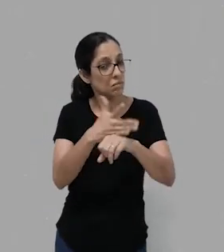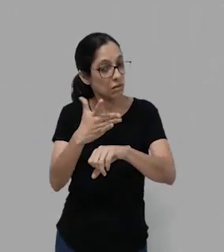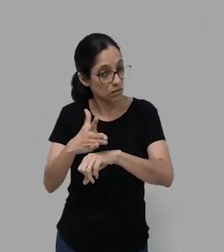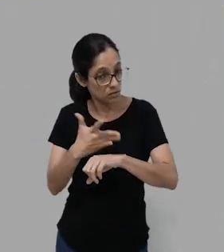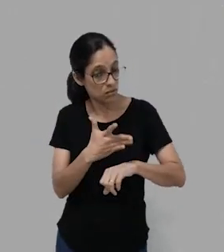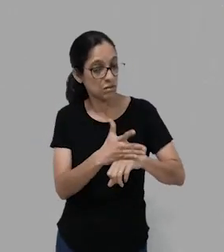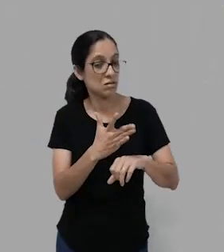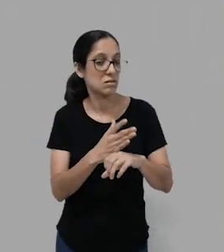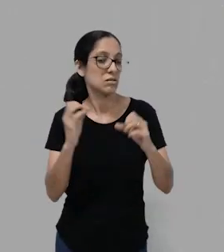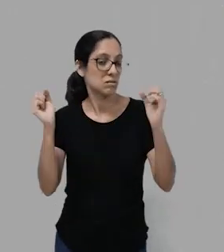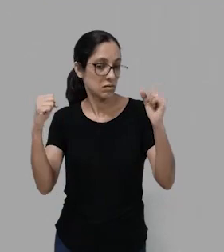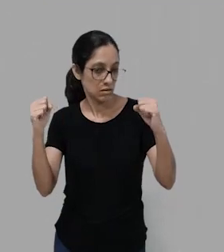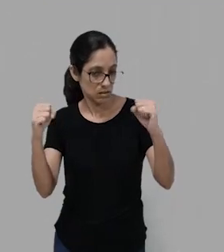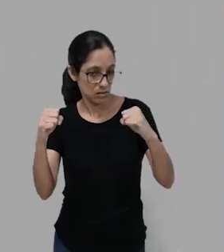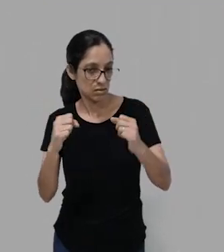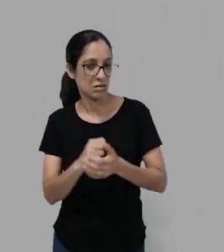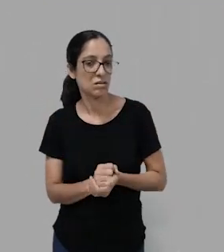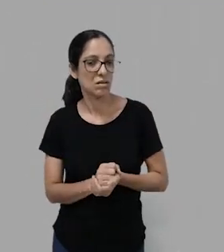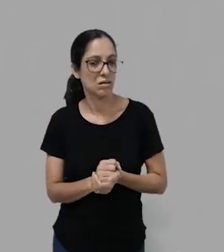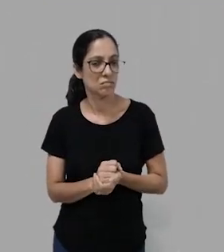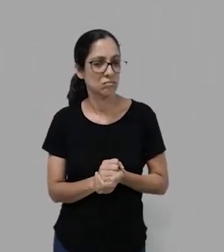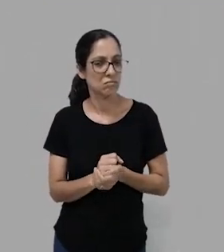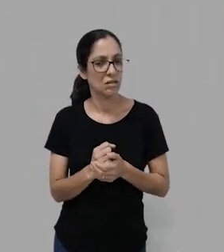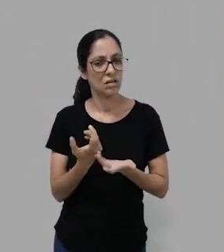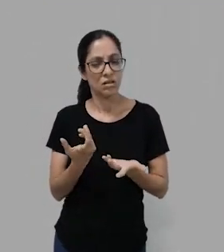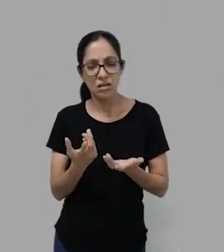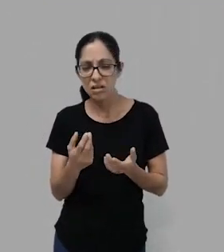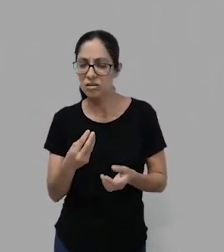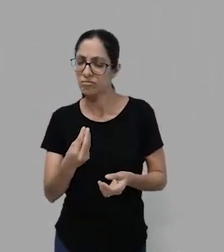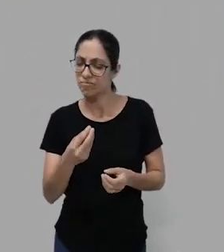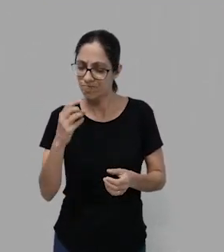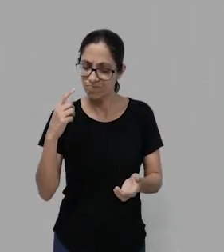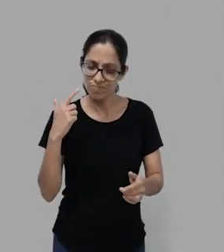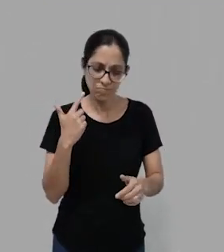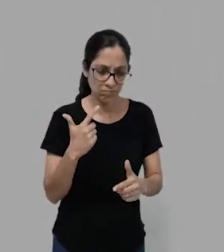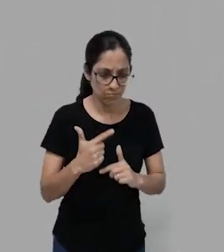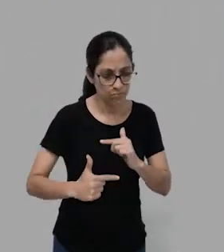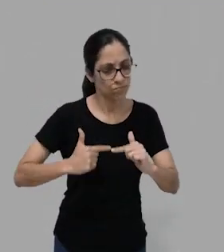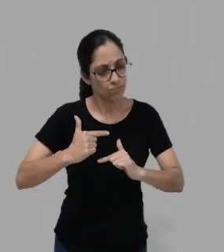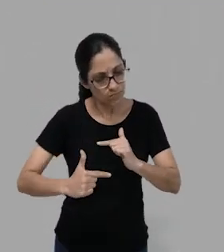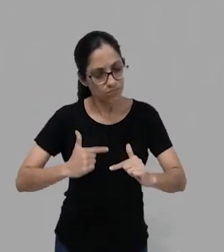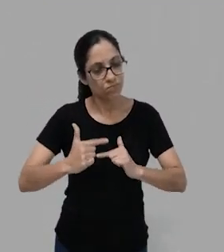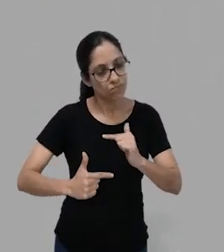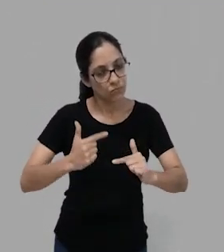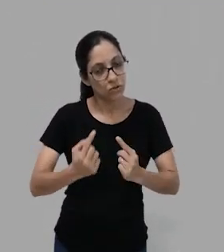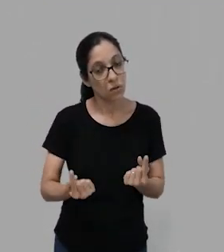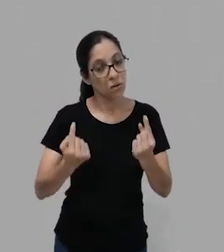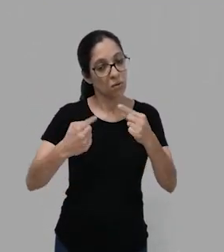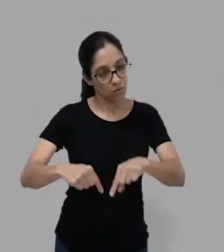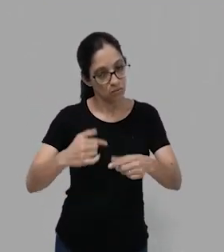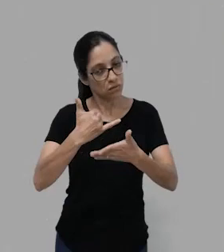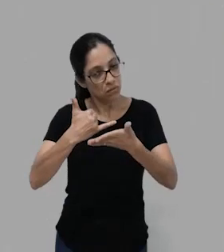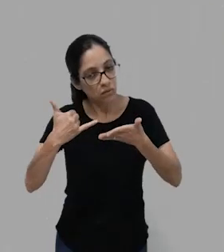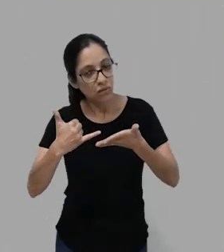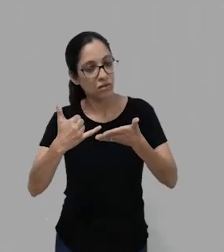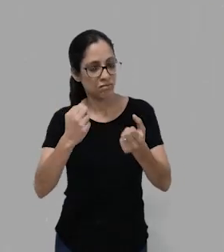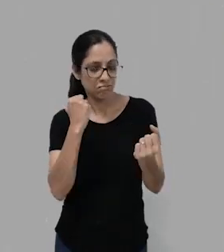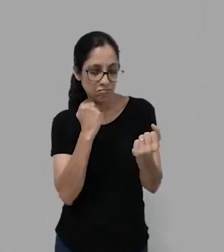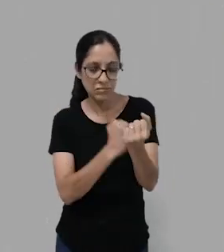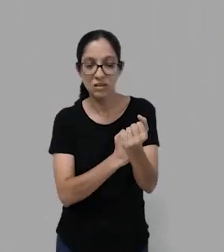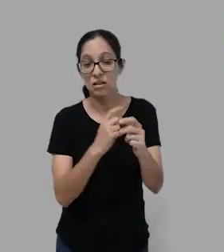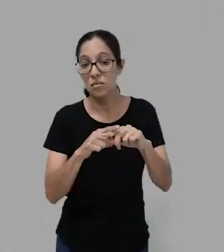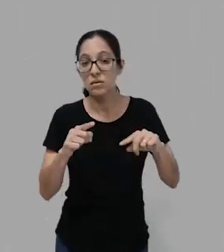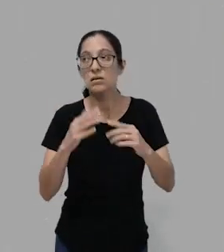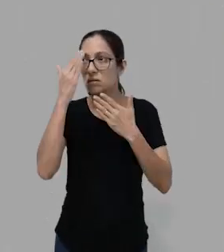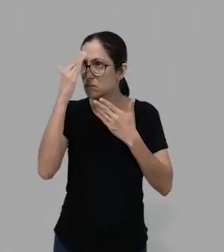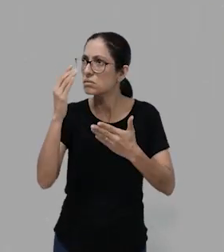exercício físico. Resgatou a sua dignidade. Vive uma batalha diária contra as drogas. Era viciado, era dependente. Mas que graças a